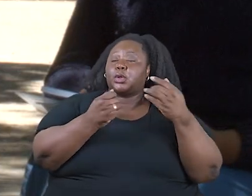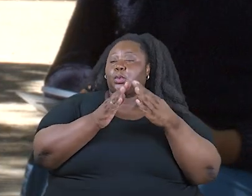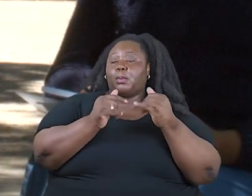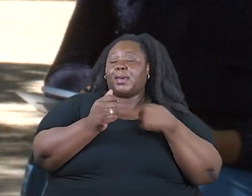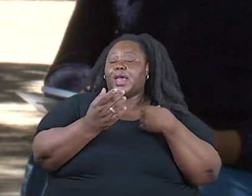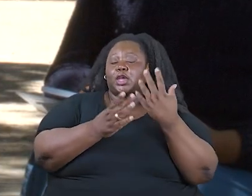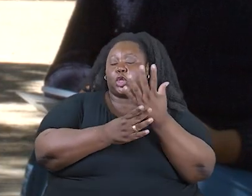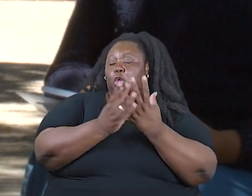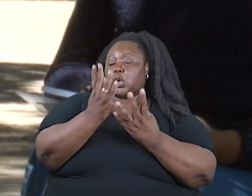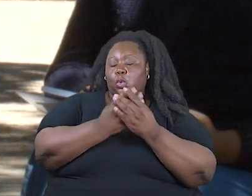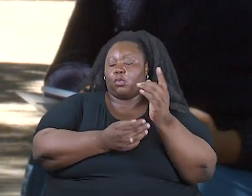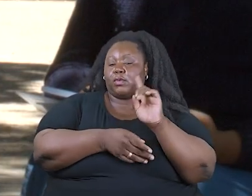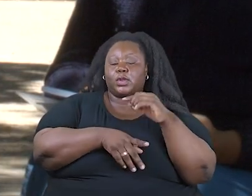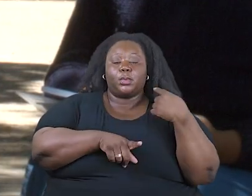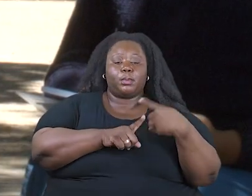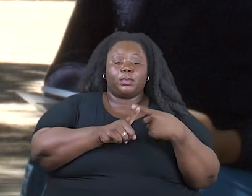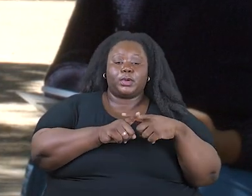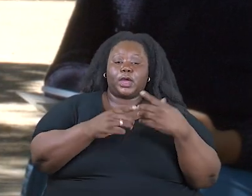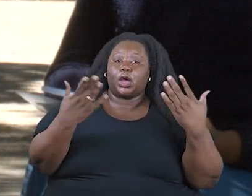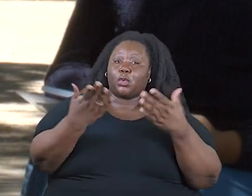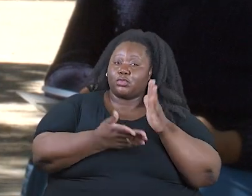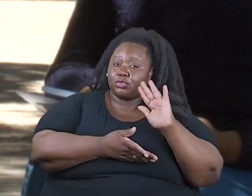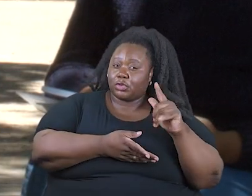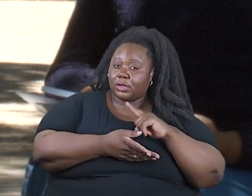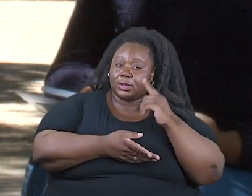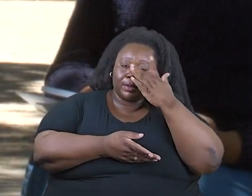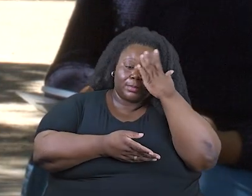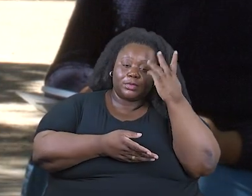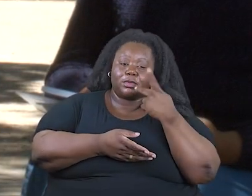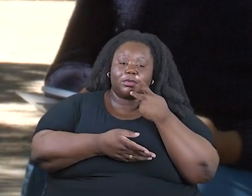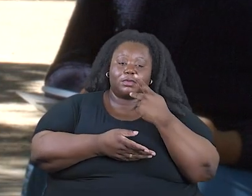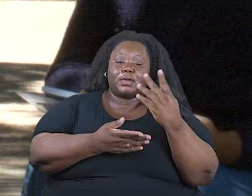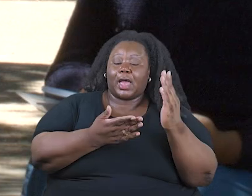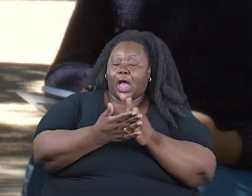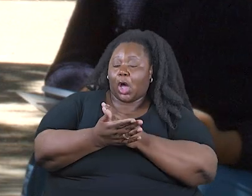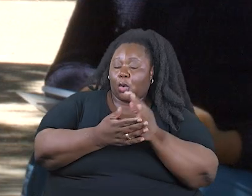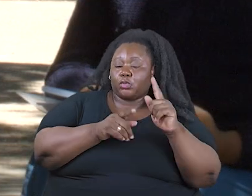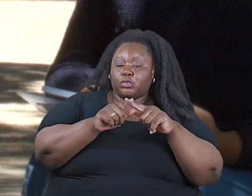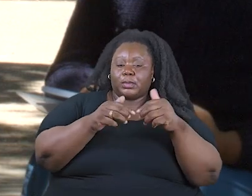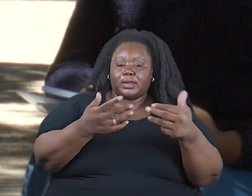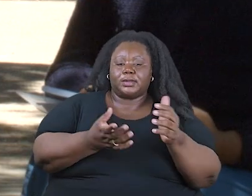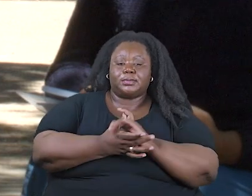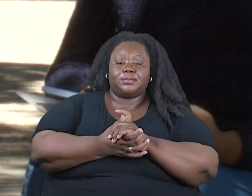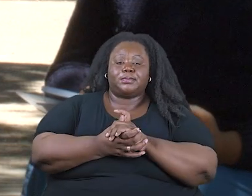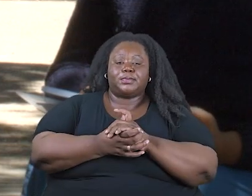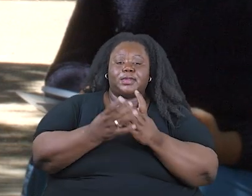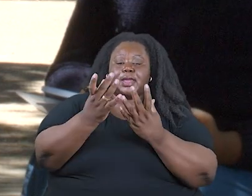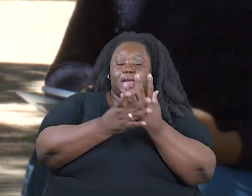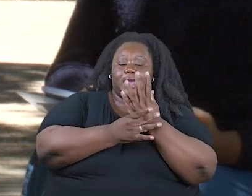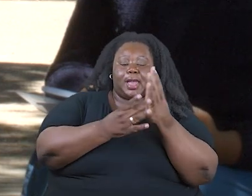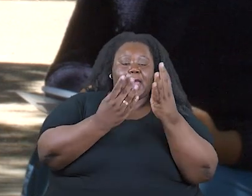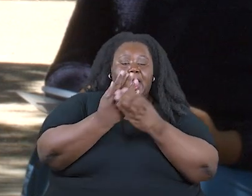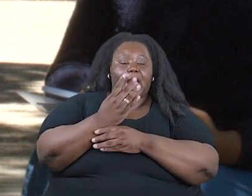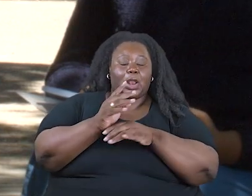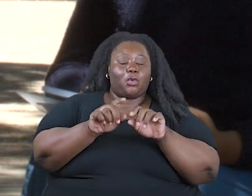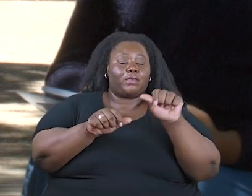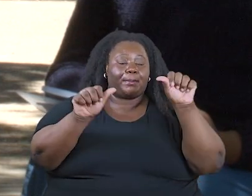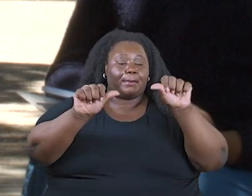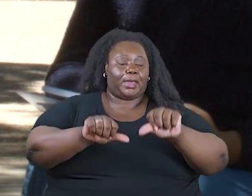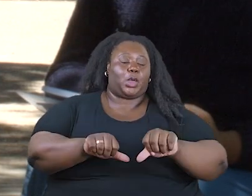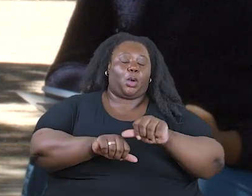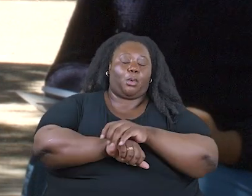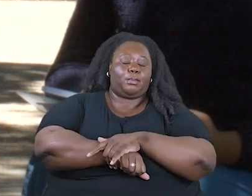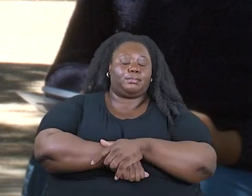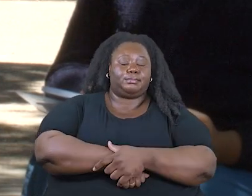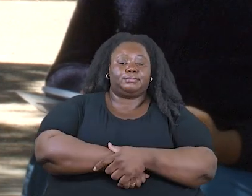porque hoje em dia já tem gente que fala que para certos materiais a luva aumenta a chance de danificar o